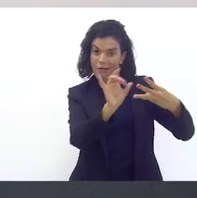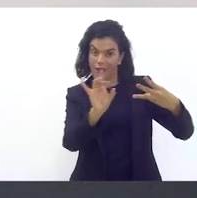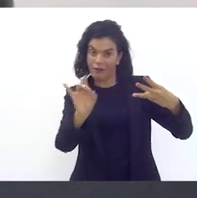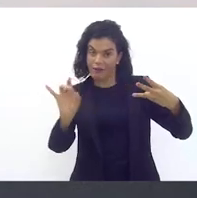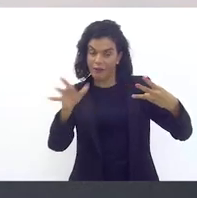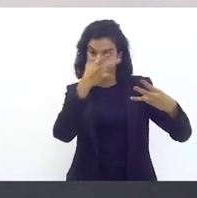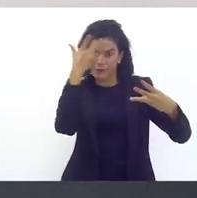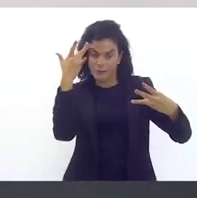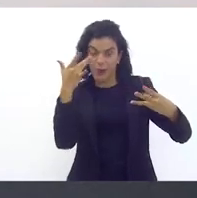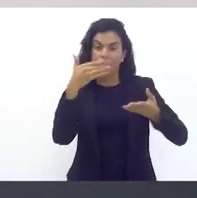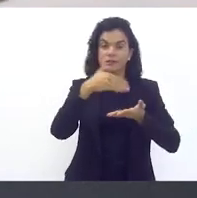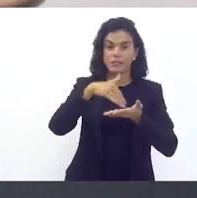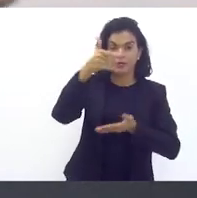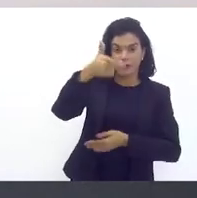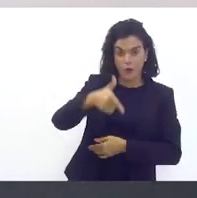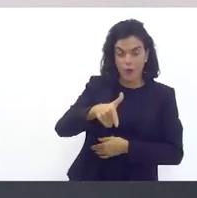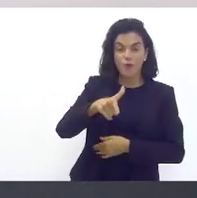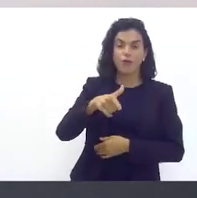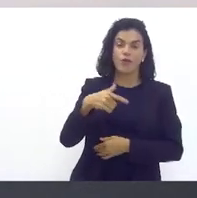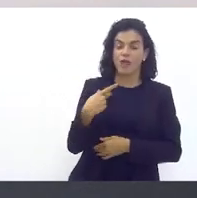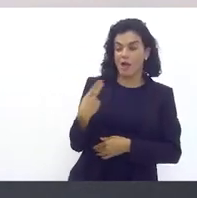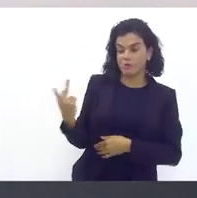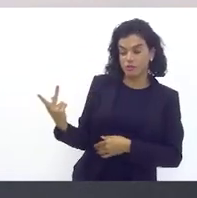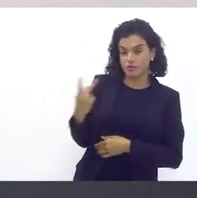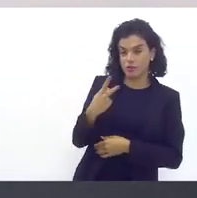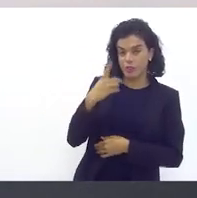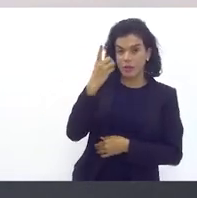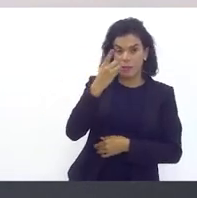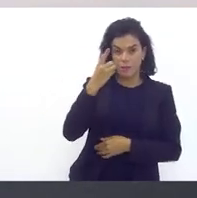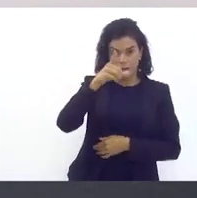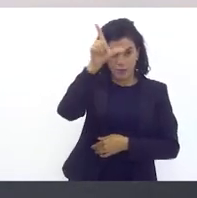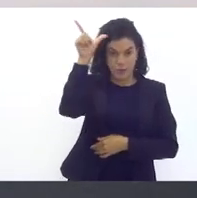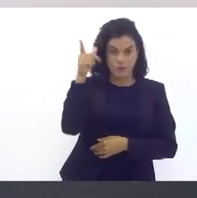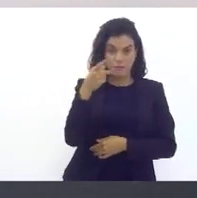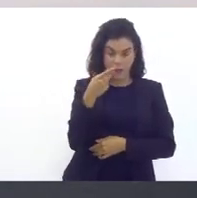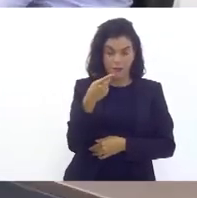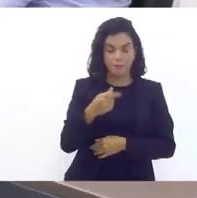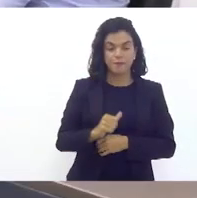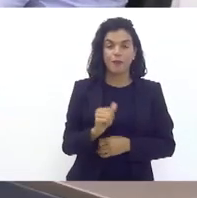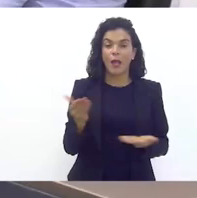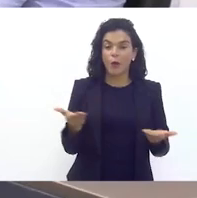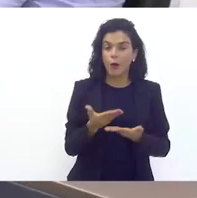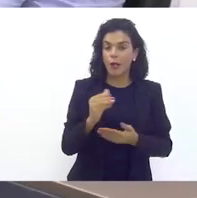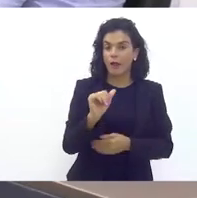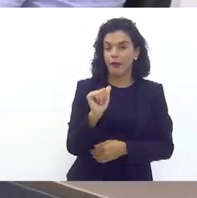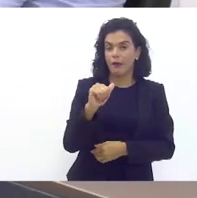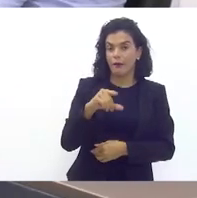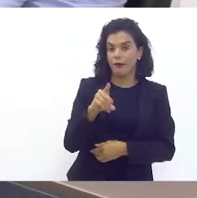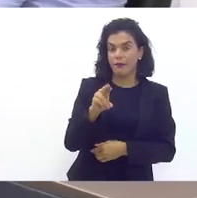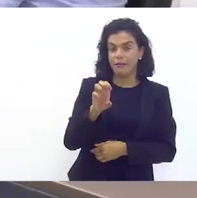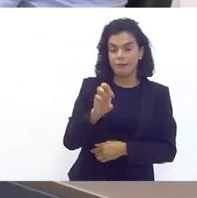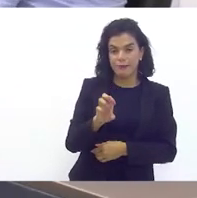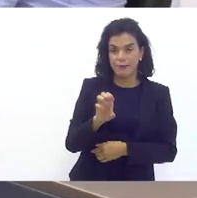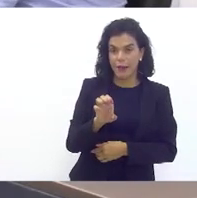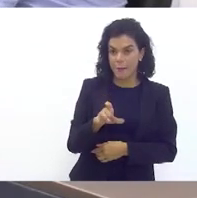volta, deputado Luiz Paulo e eu vamos fazer duas proposições aqui. André. Bom, deputada, só queria... Você é antipática e vou